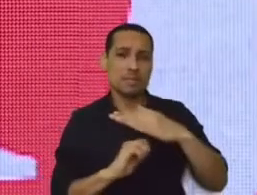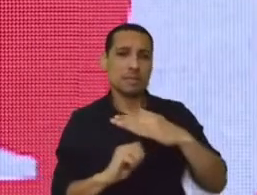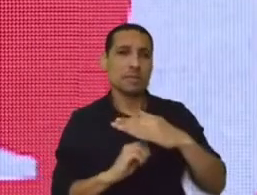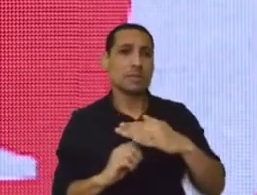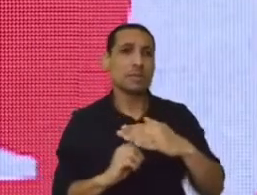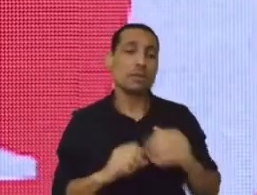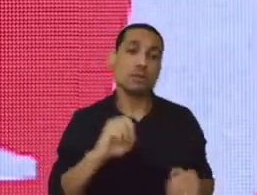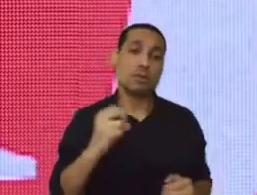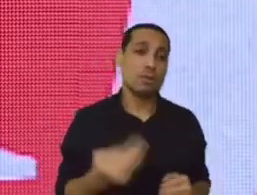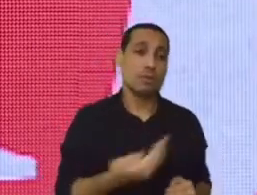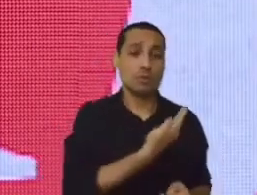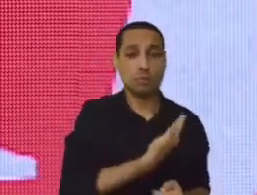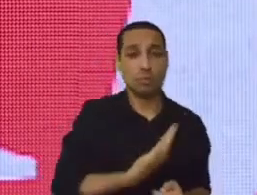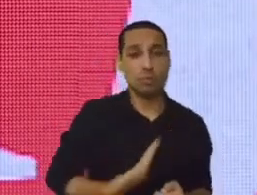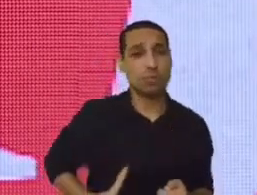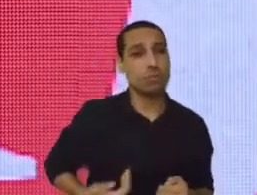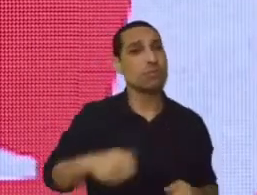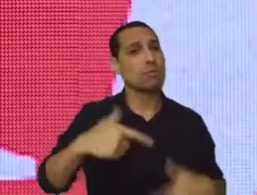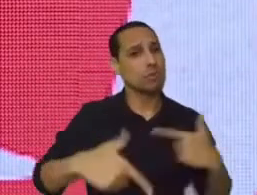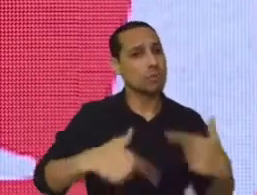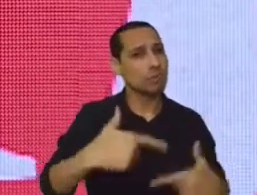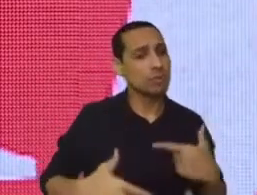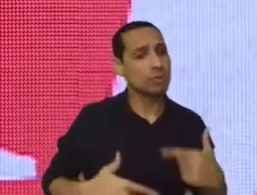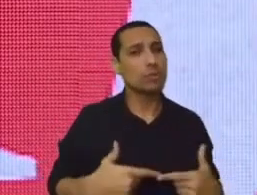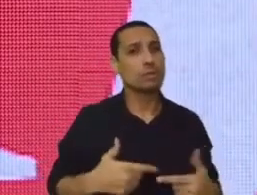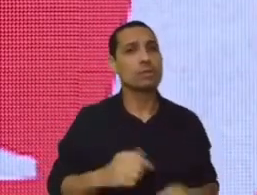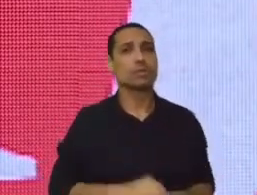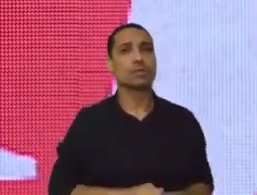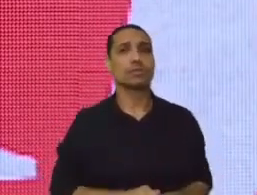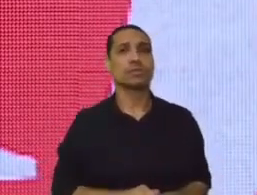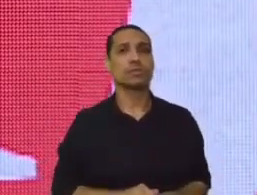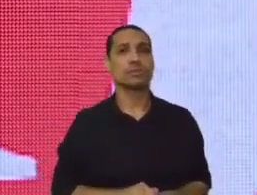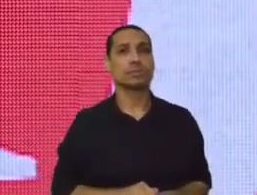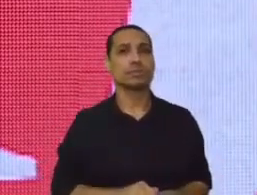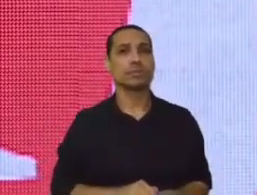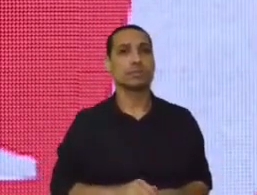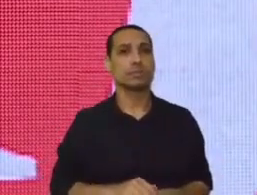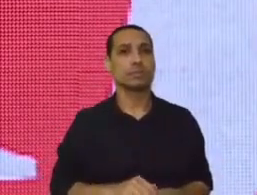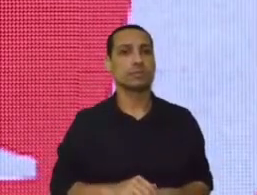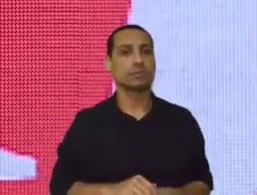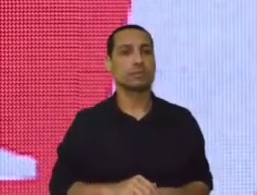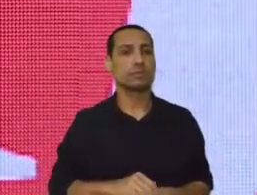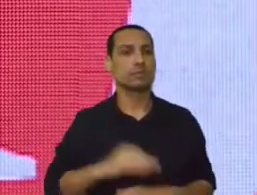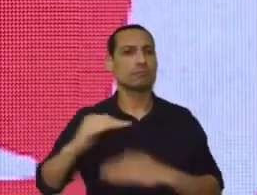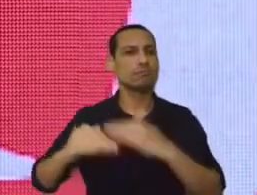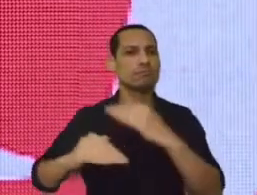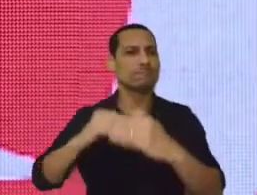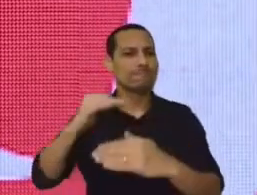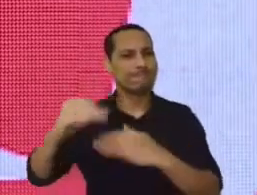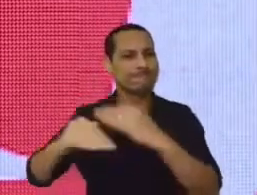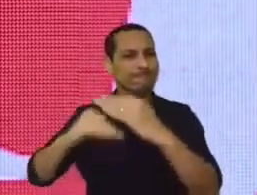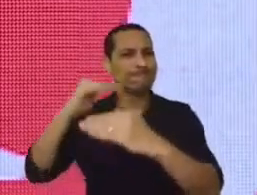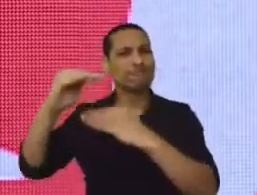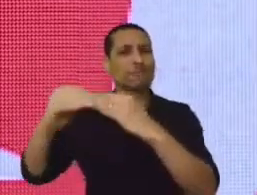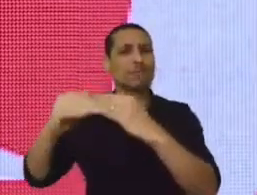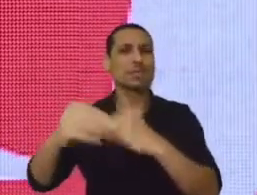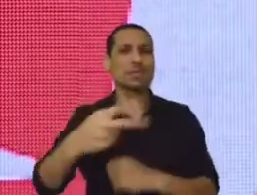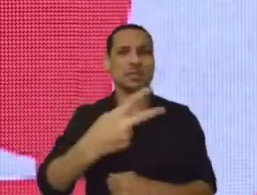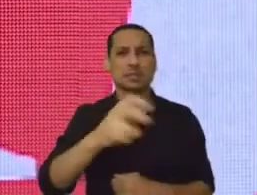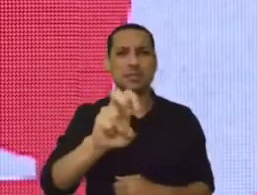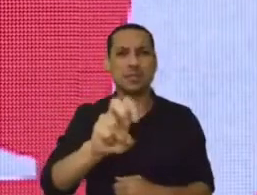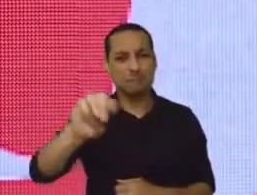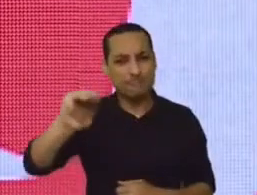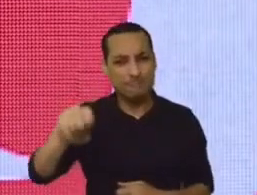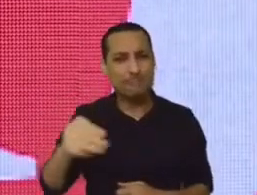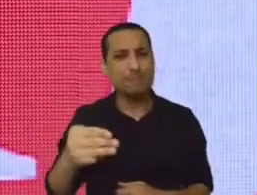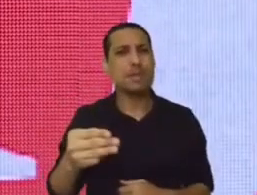modelo. E a gente sabe que tem crescido, hoje são 25 milhões de trabalhadores que são autônomos, são microempreendedores, que, portanto, não cabe